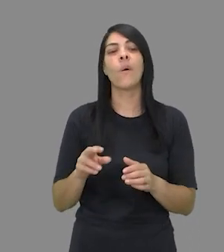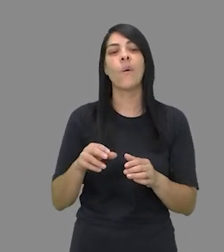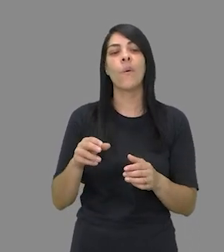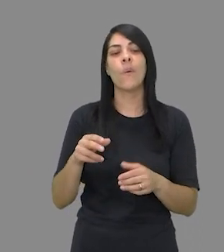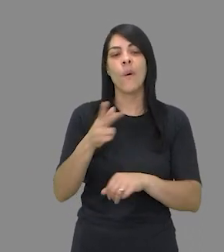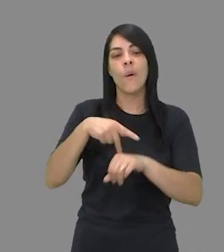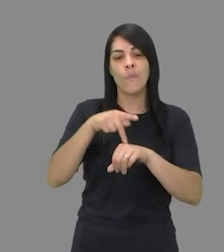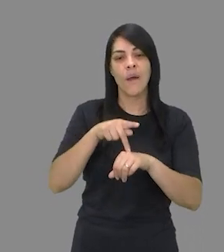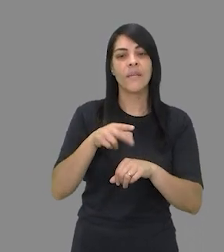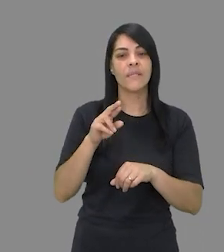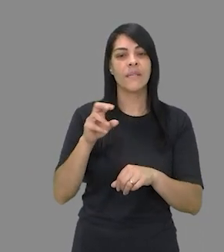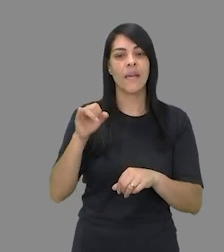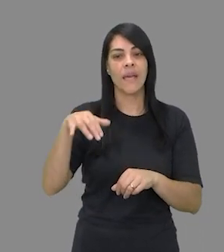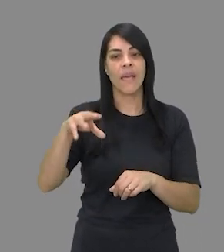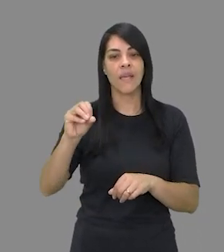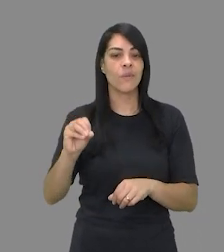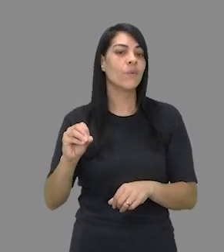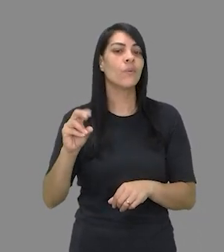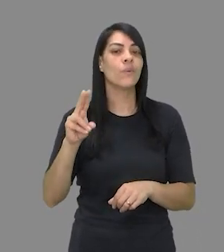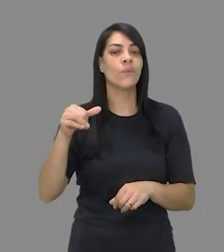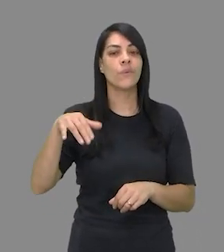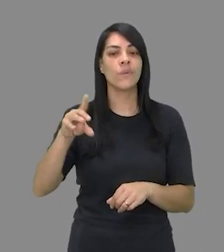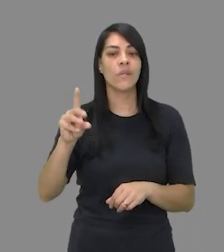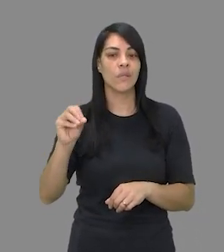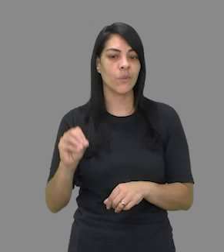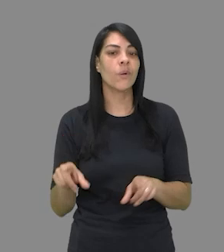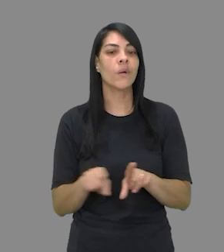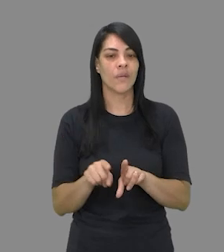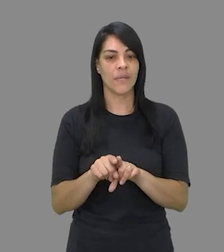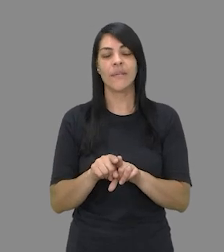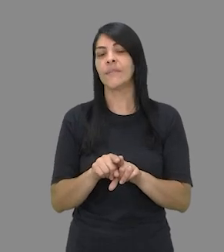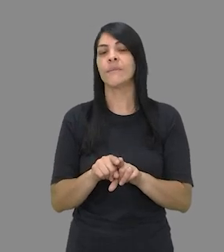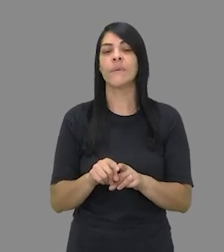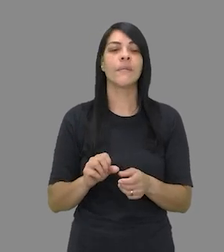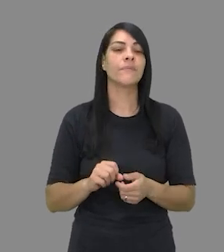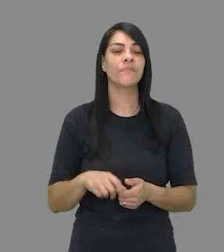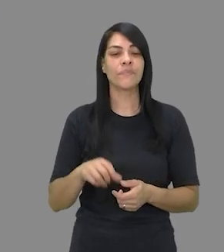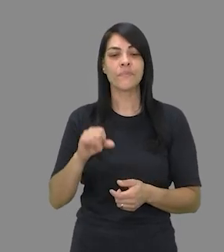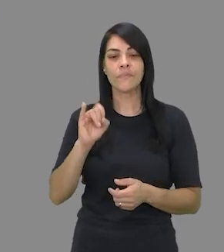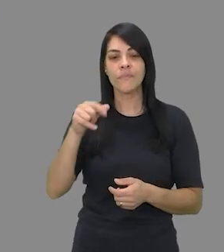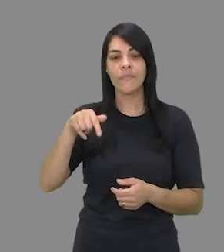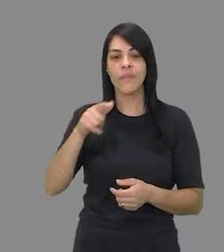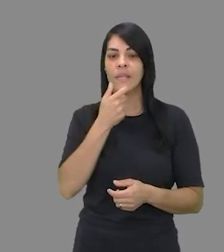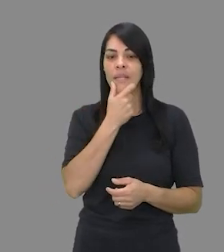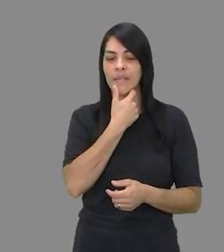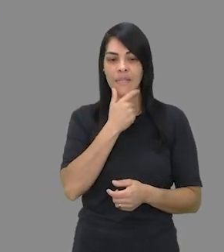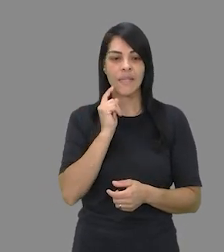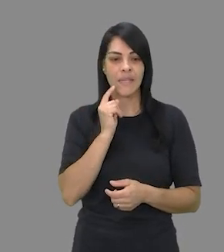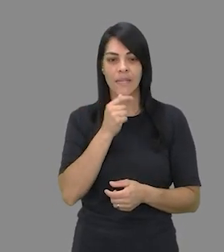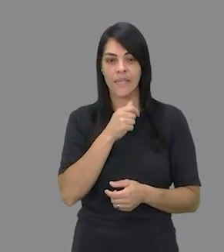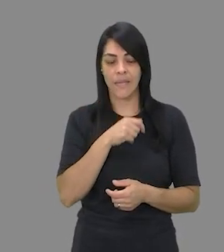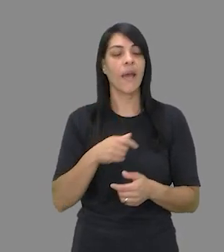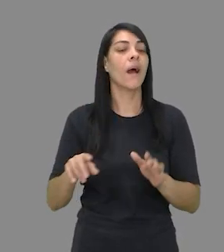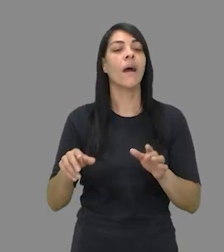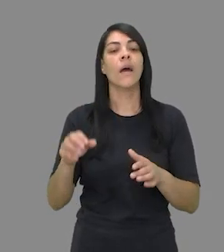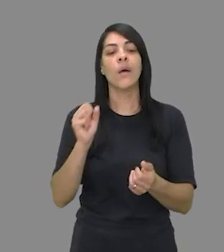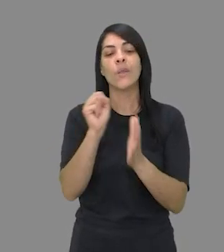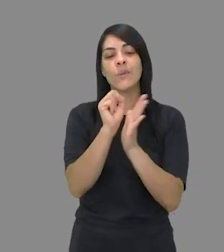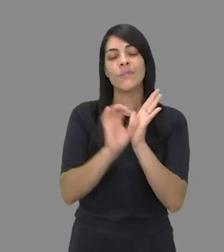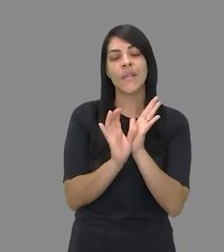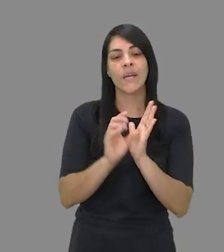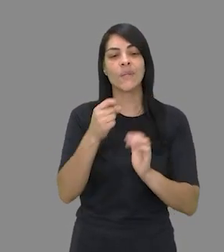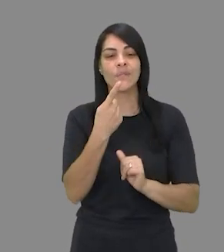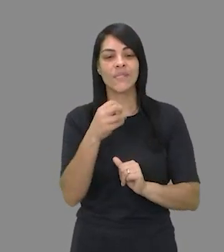mais precisamente na Inglaterra, no século XIX. Onde era conhecido como